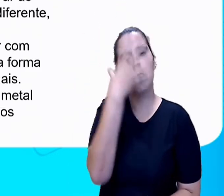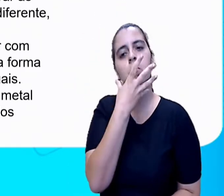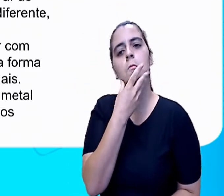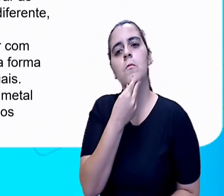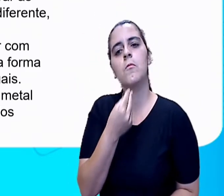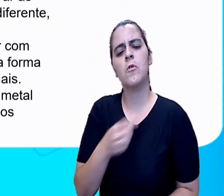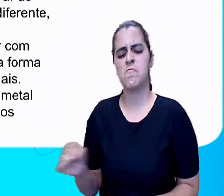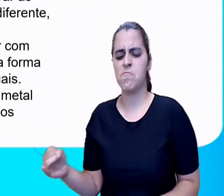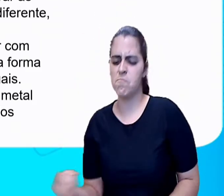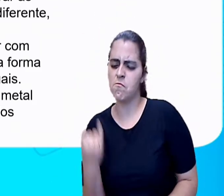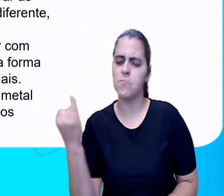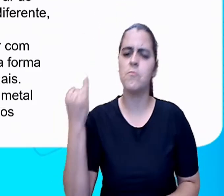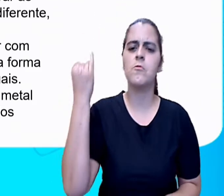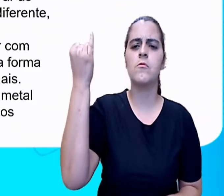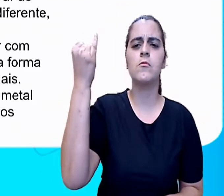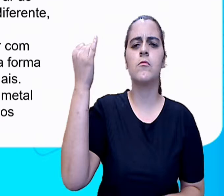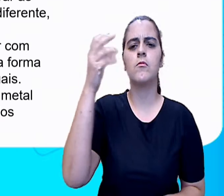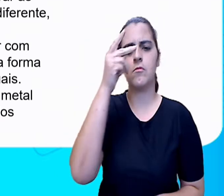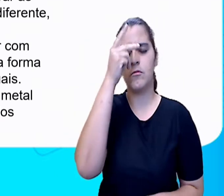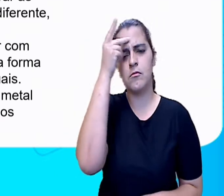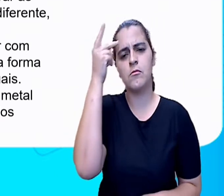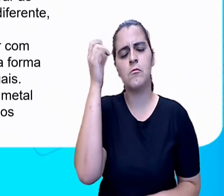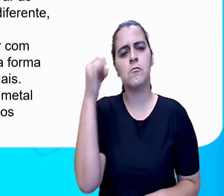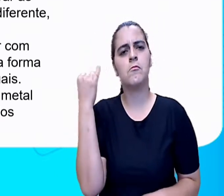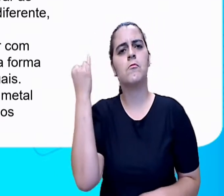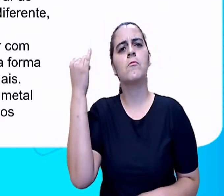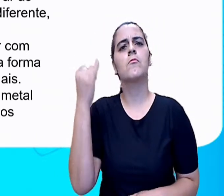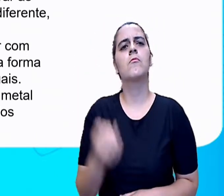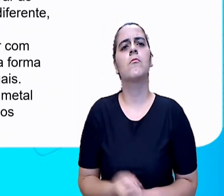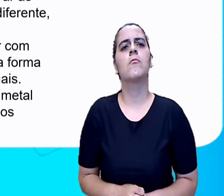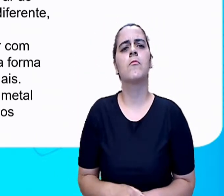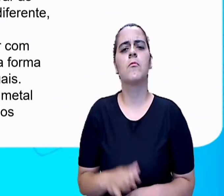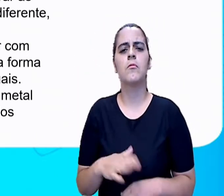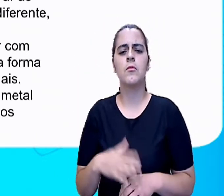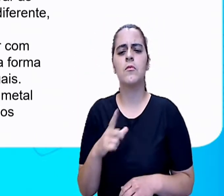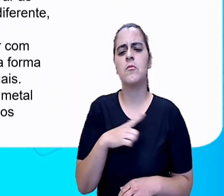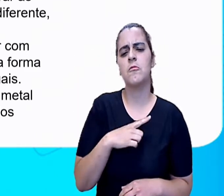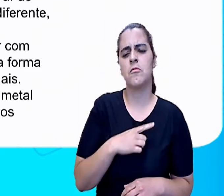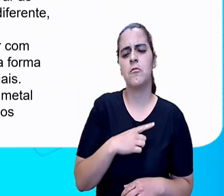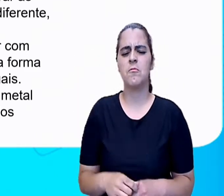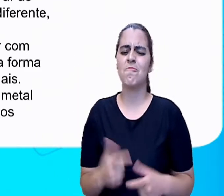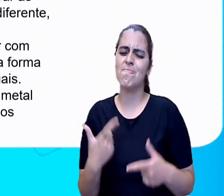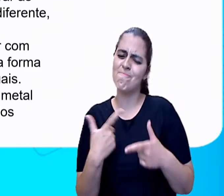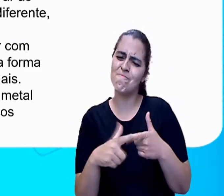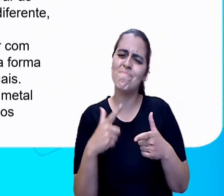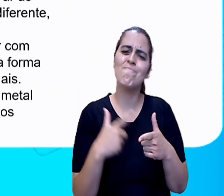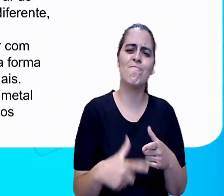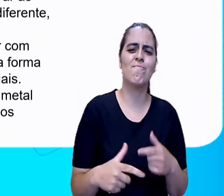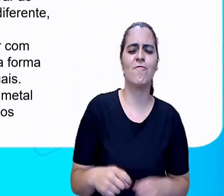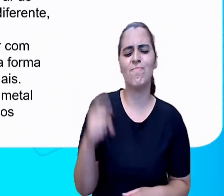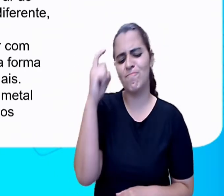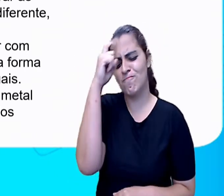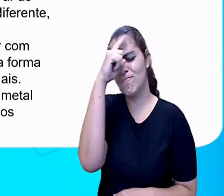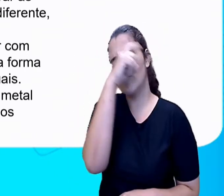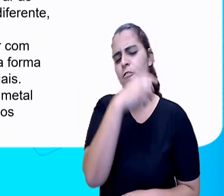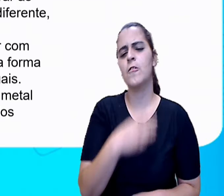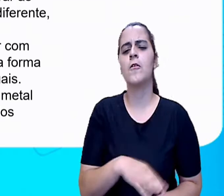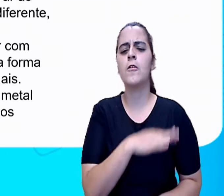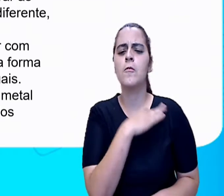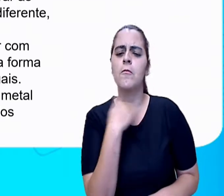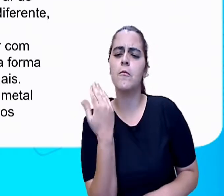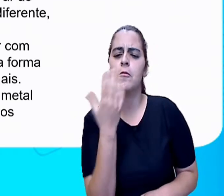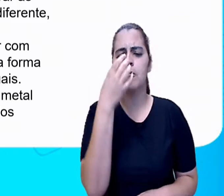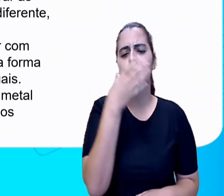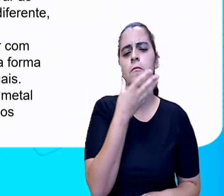que era a pessoa mais importante de um reino. Mas havia um grande problema. Quando o rei